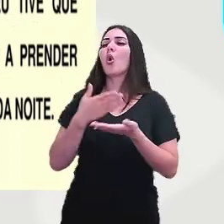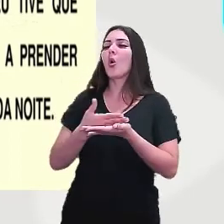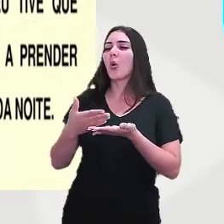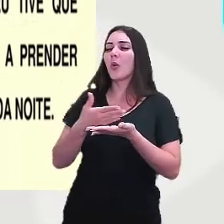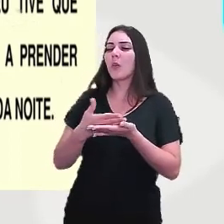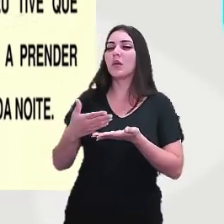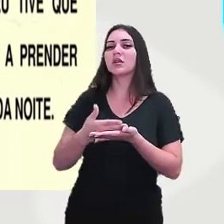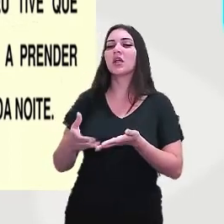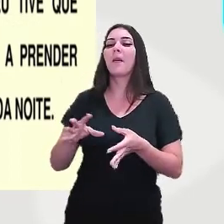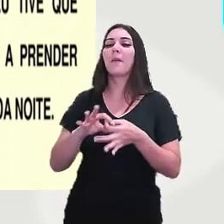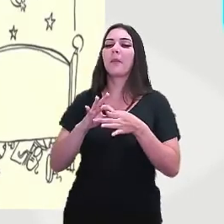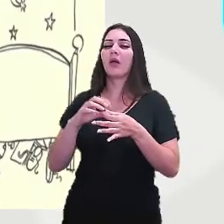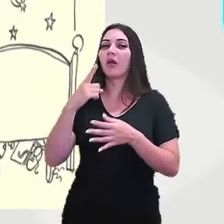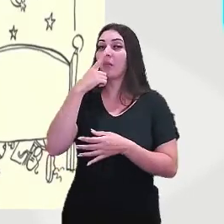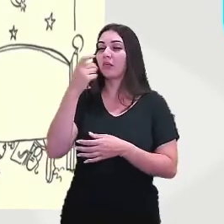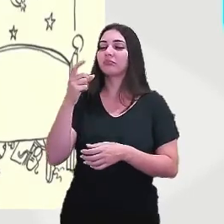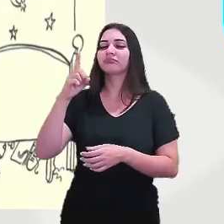o Pum toda noite.